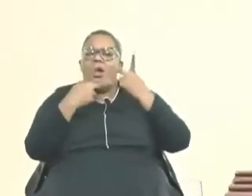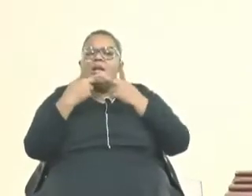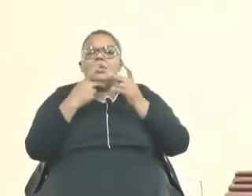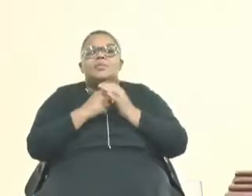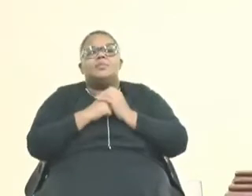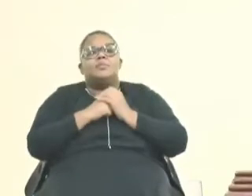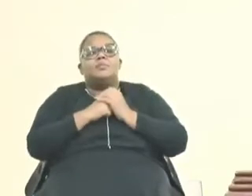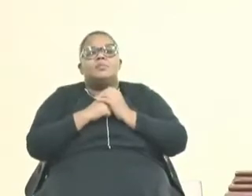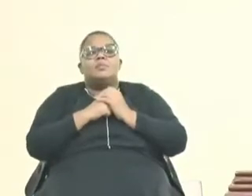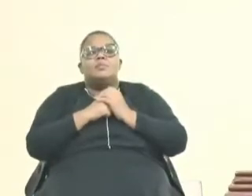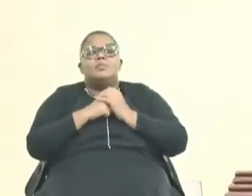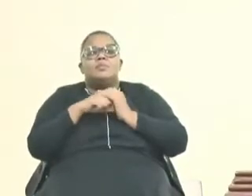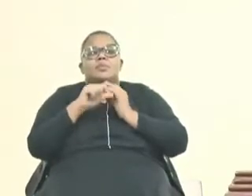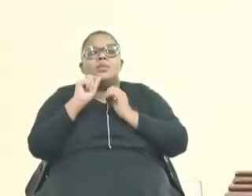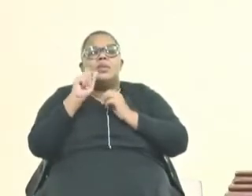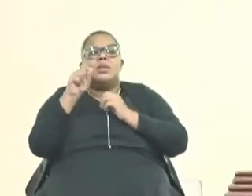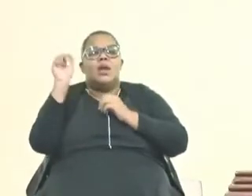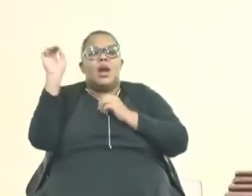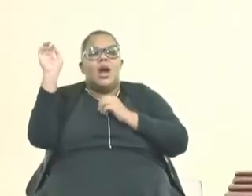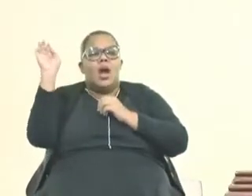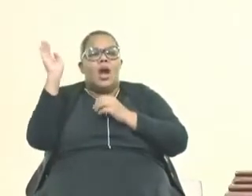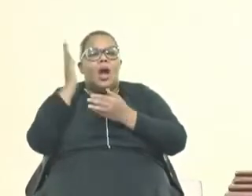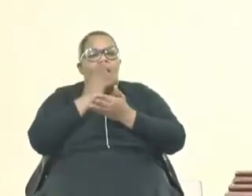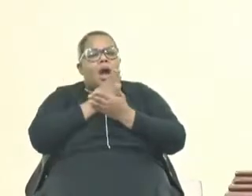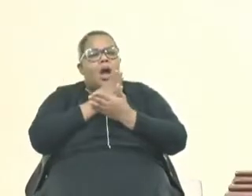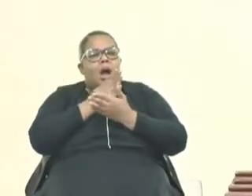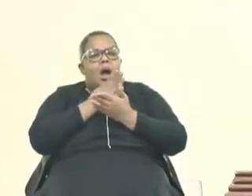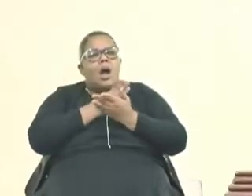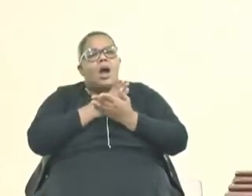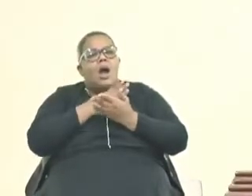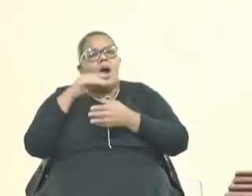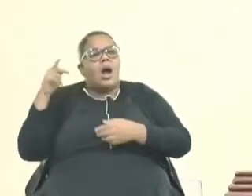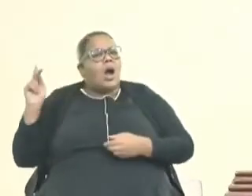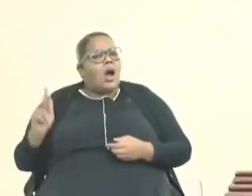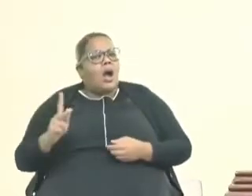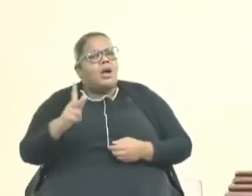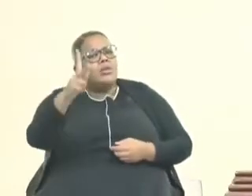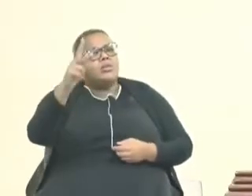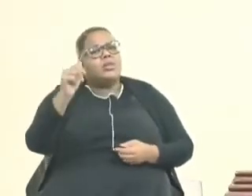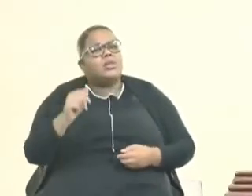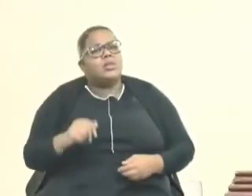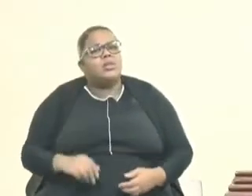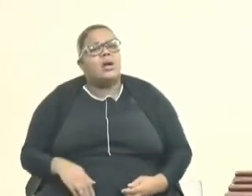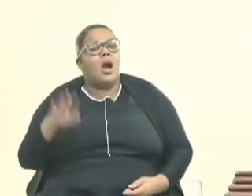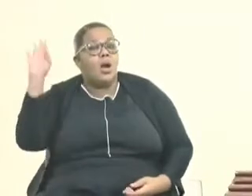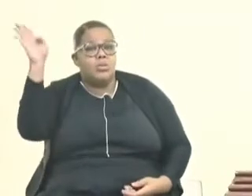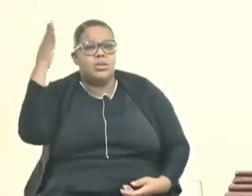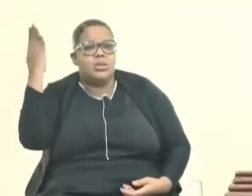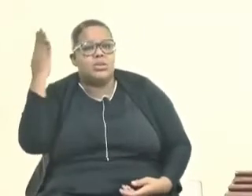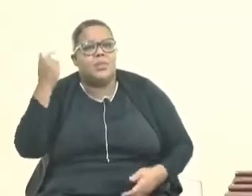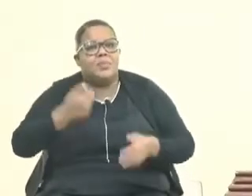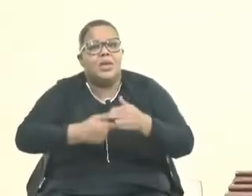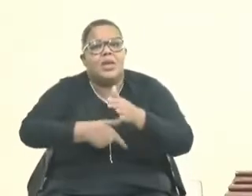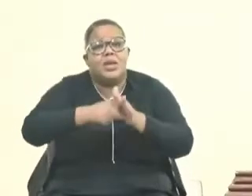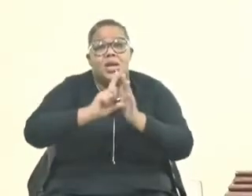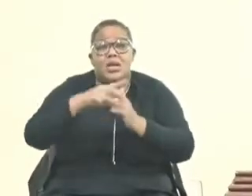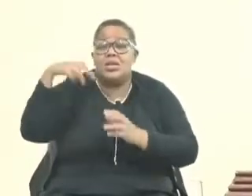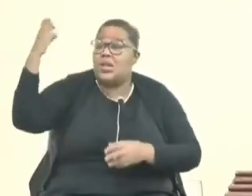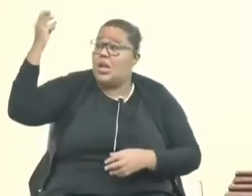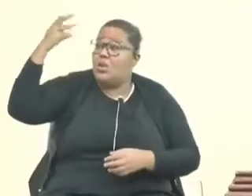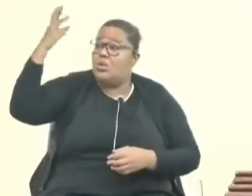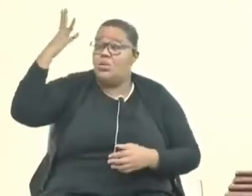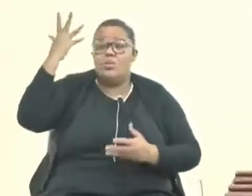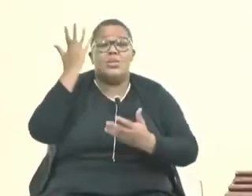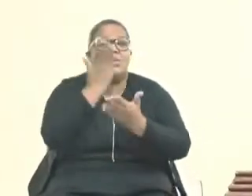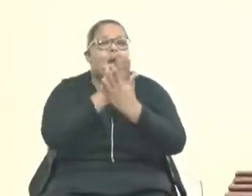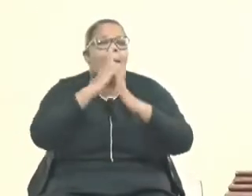seguinte é isso cedeu e estando também Samuel já deitado antes que a lâmpada de Deus se apagasse no